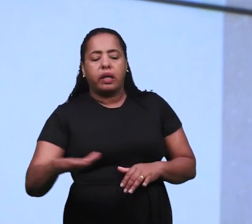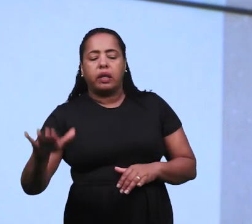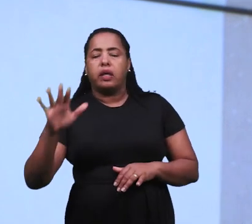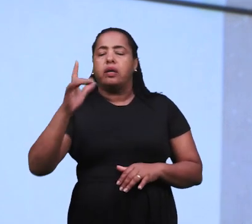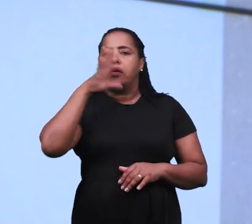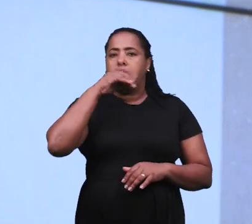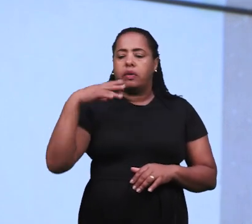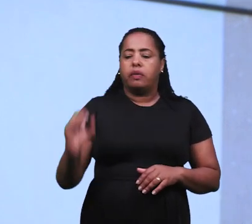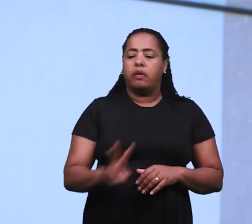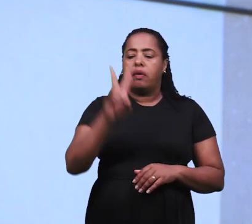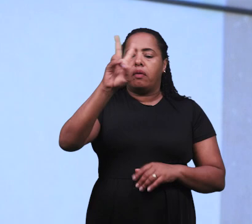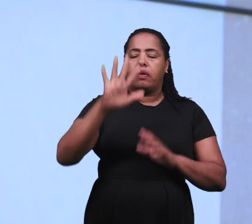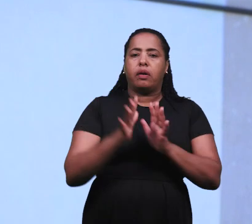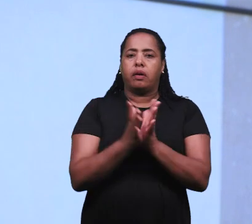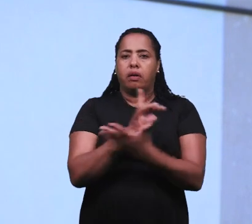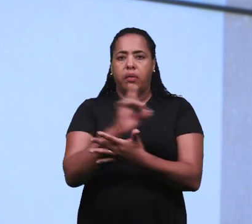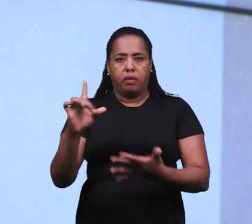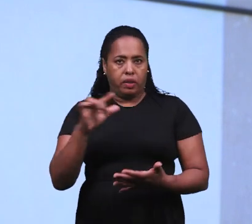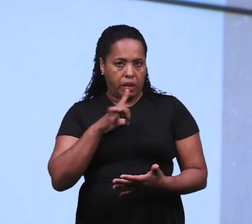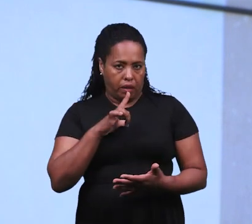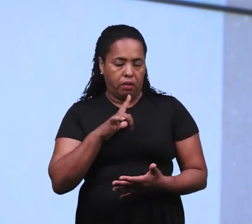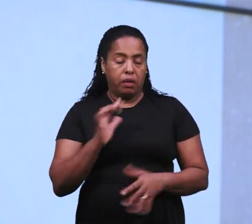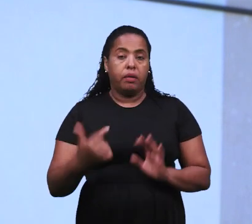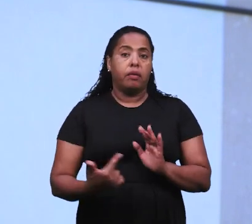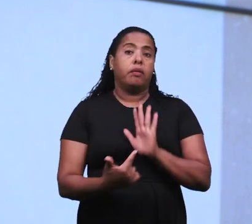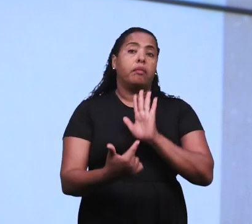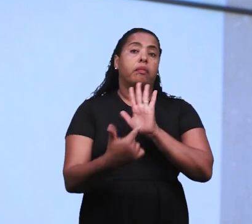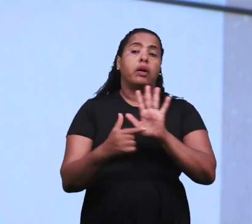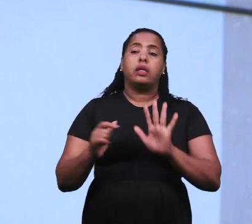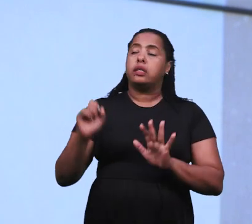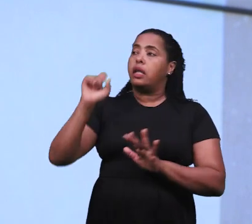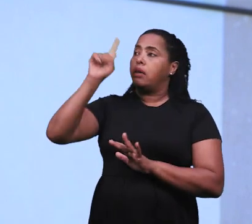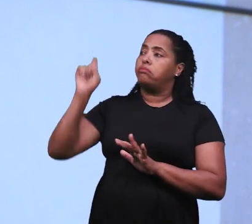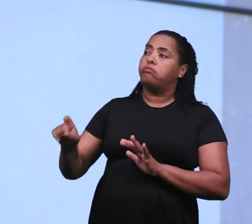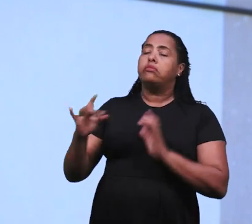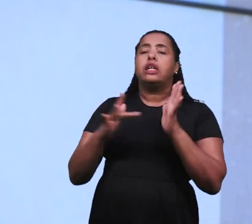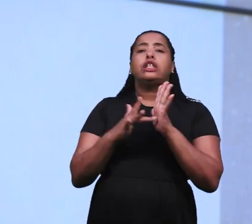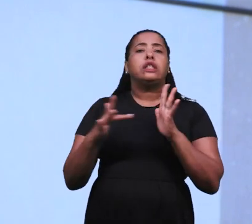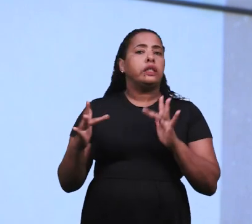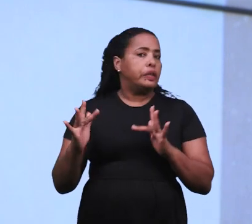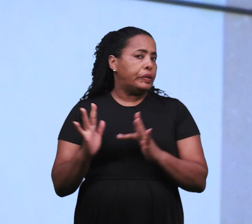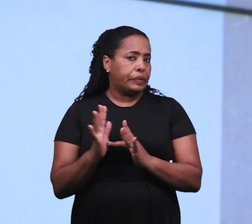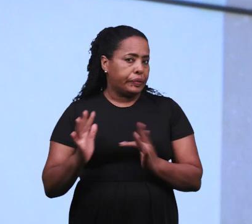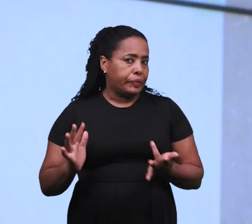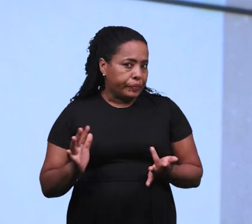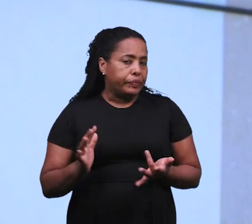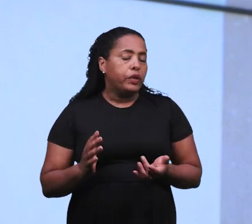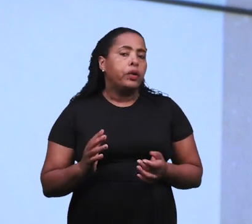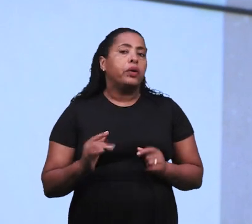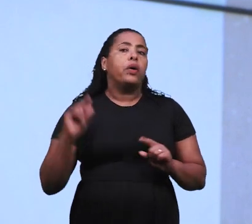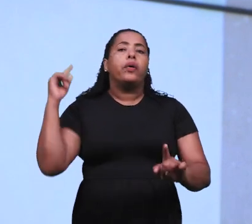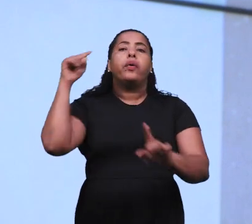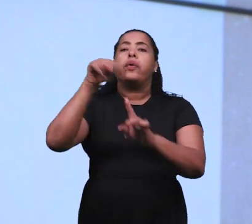criança, para o adolescente, o valor da palavra, mostrar para ele quem é Jesus, né? Porque o nosso